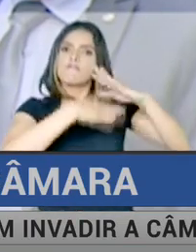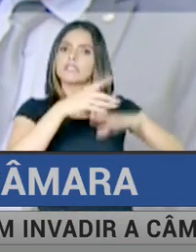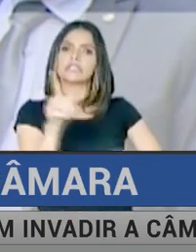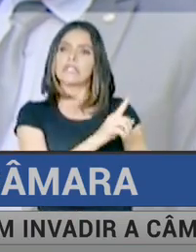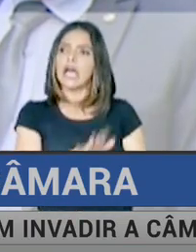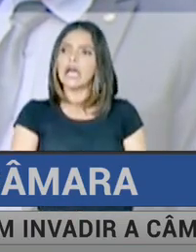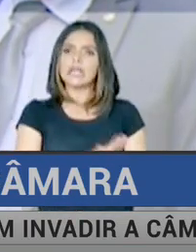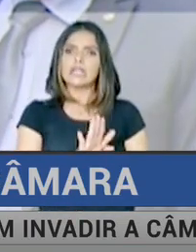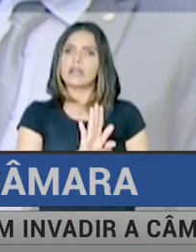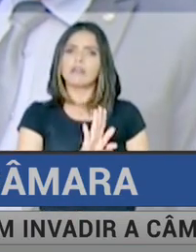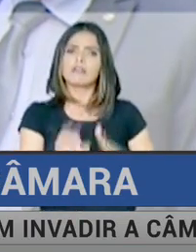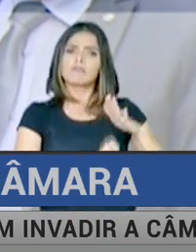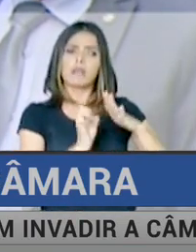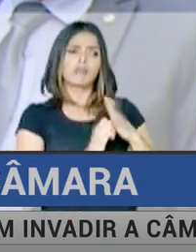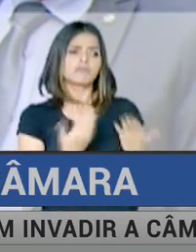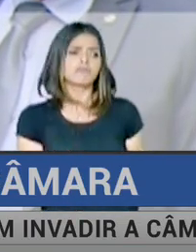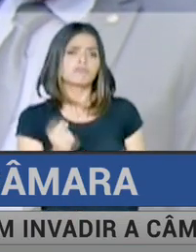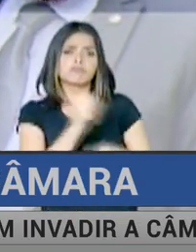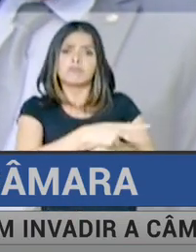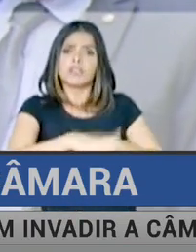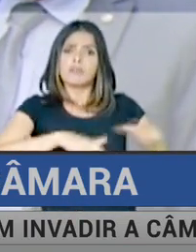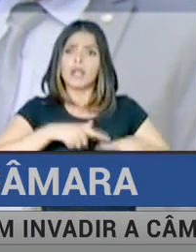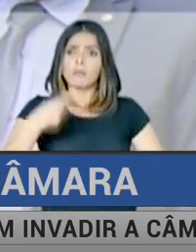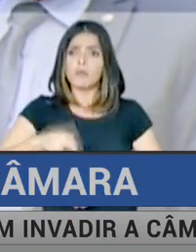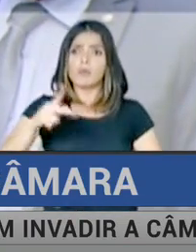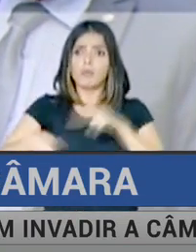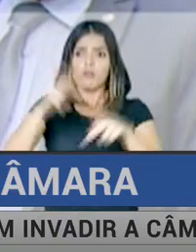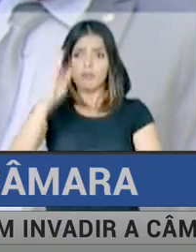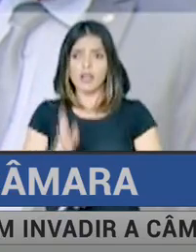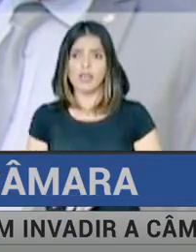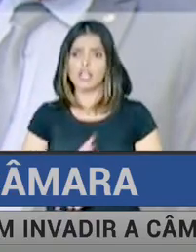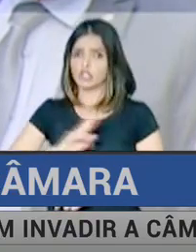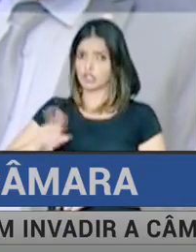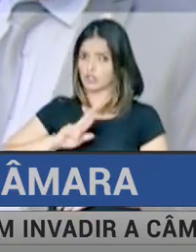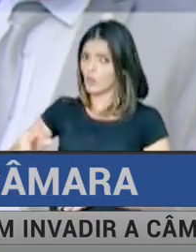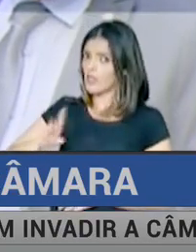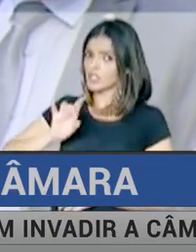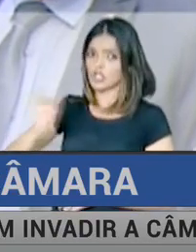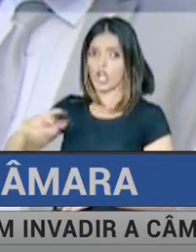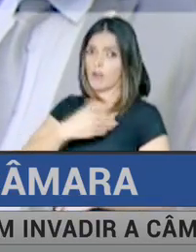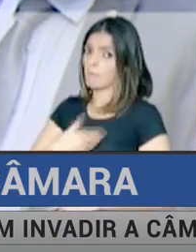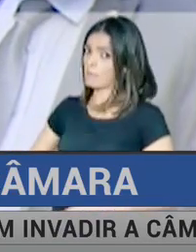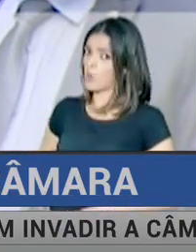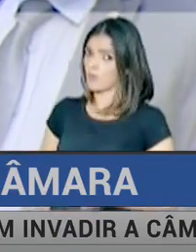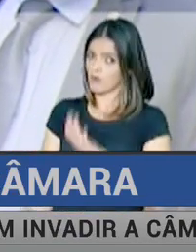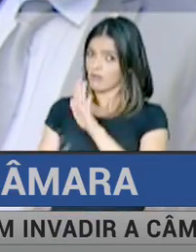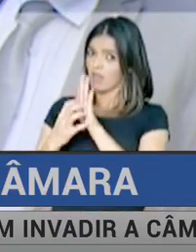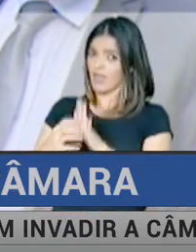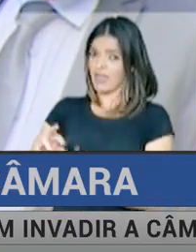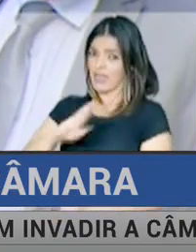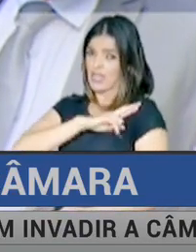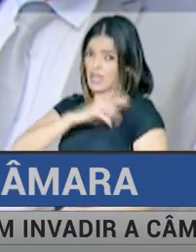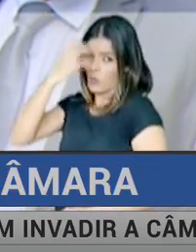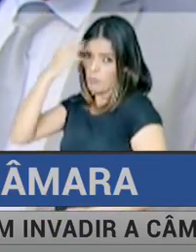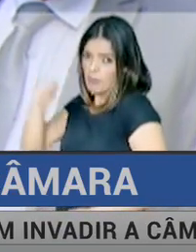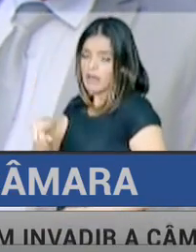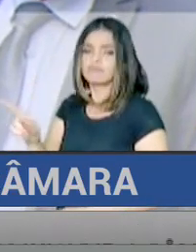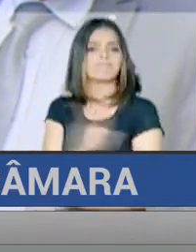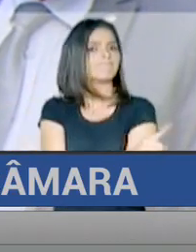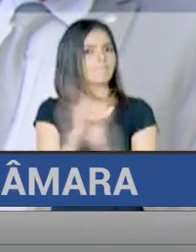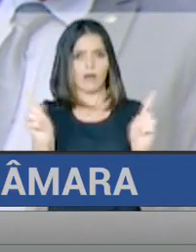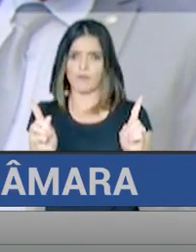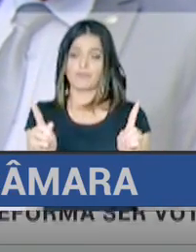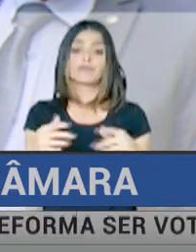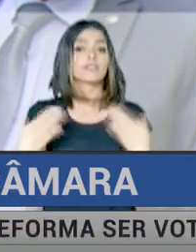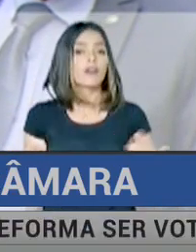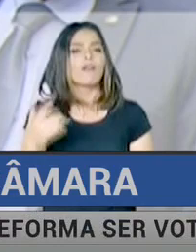na sua empresa e sem gerar emprego para os brasileiros. Não é só o serviço público que é responsável. Então, eu estou muito